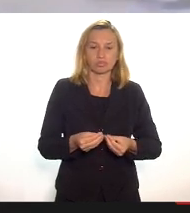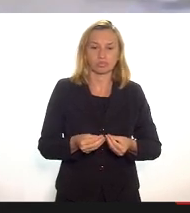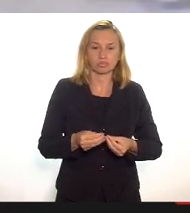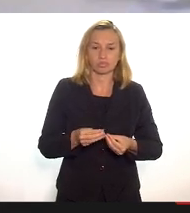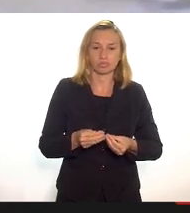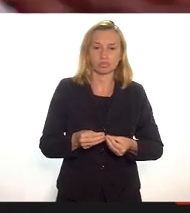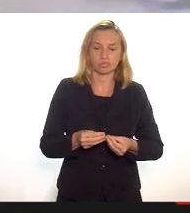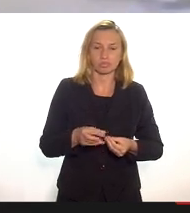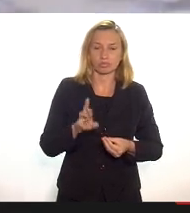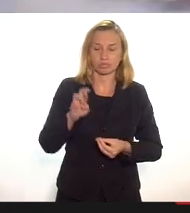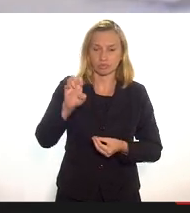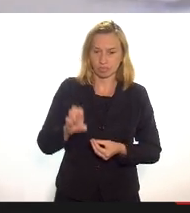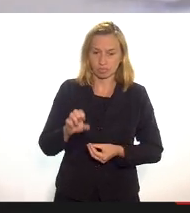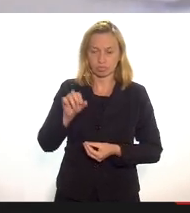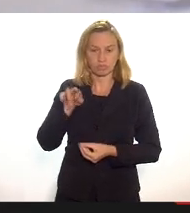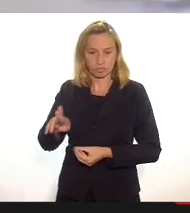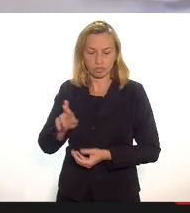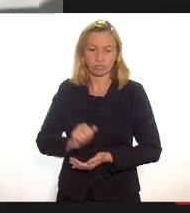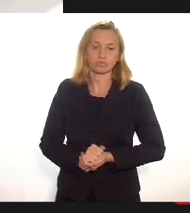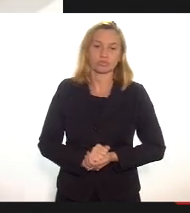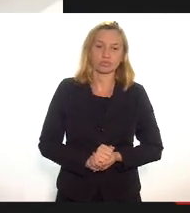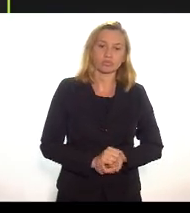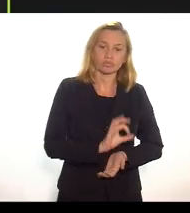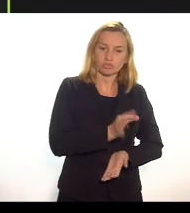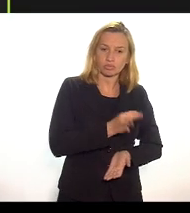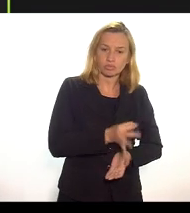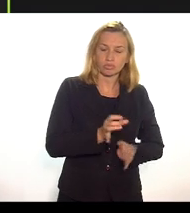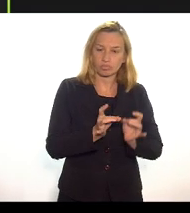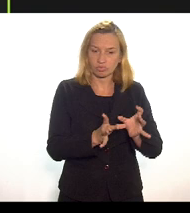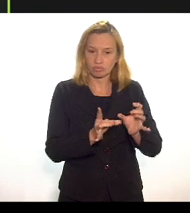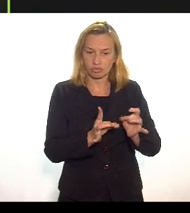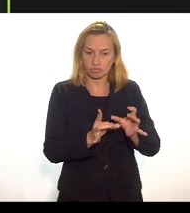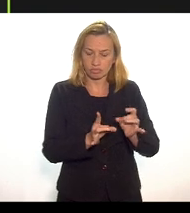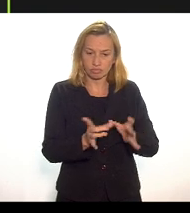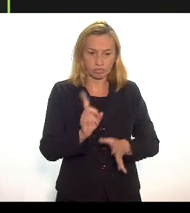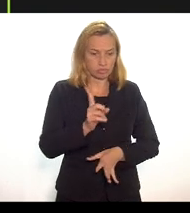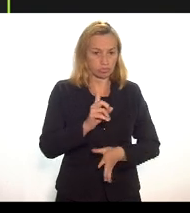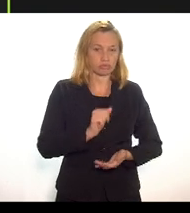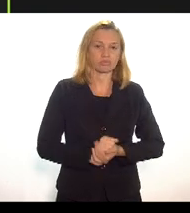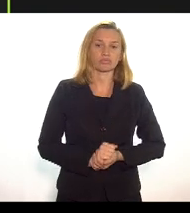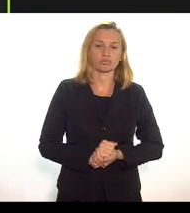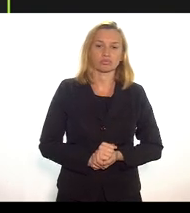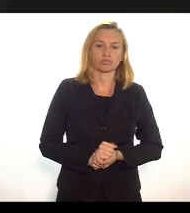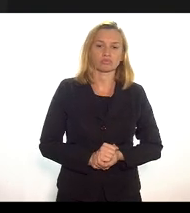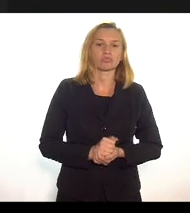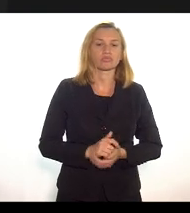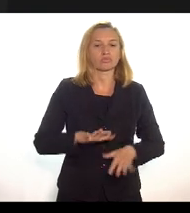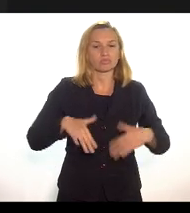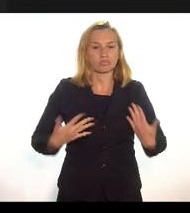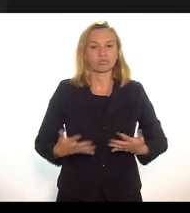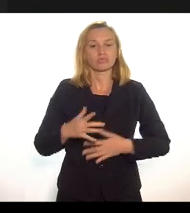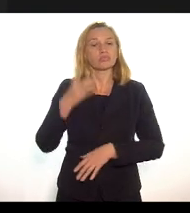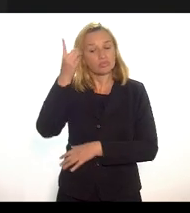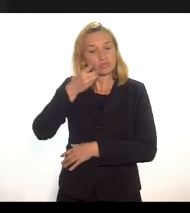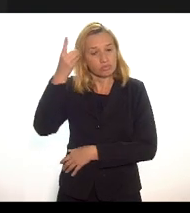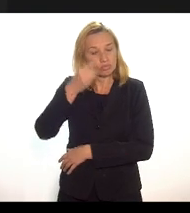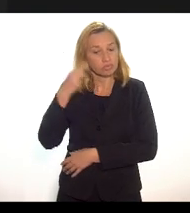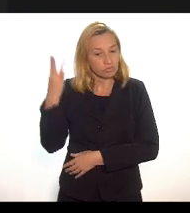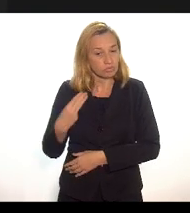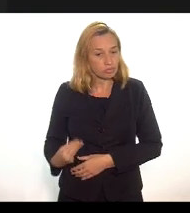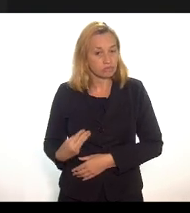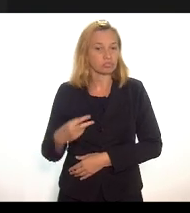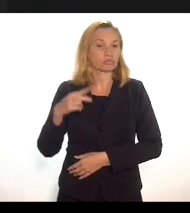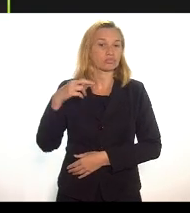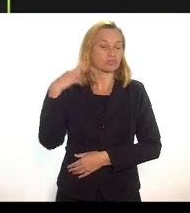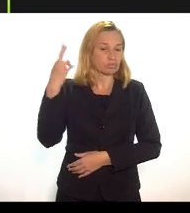DO. É isso que está claro. É a iniciativa privada que está por trás disso tudo. Então, deputada Mônica, deputada